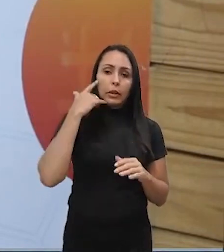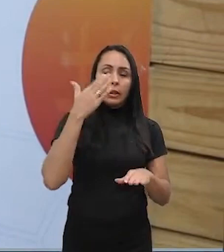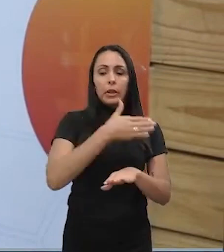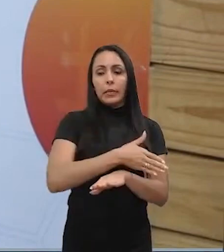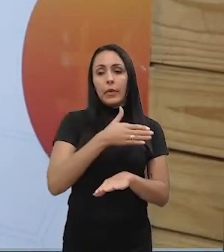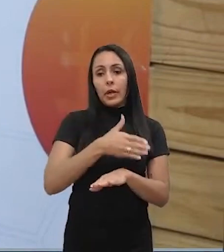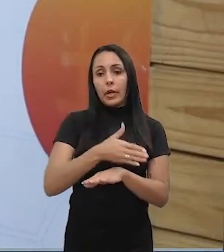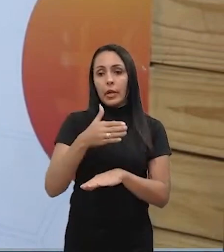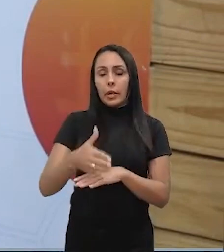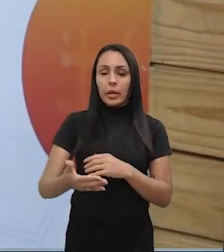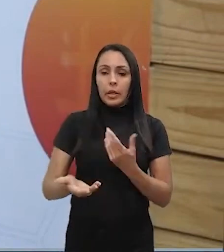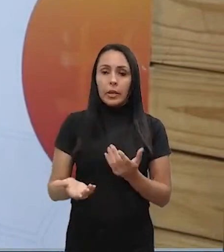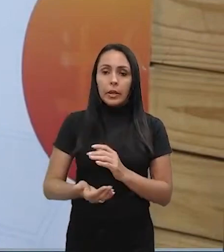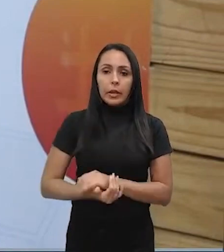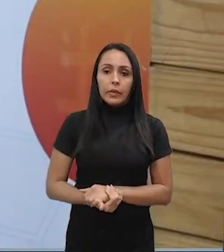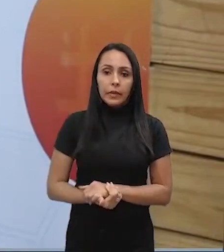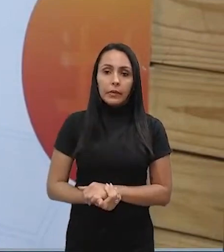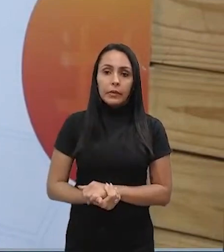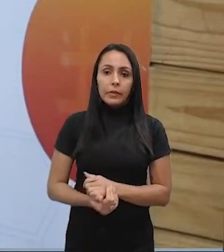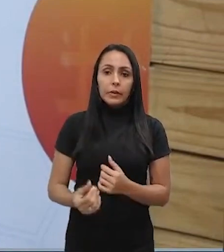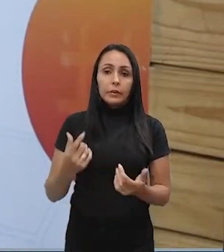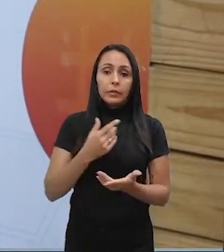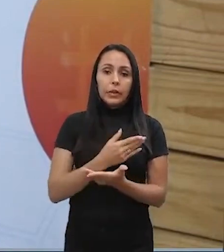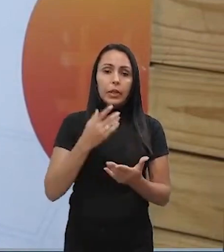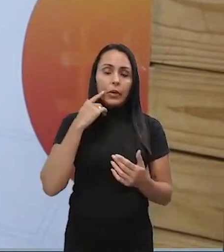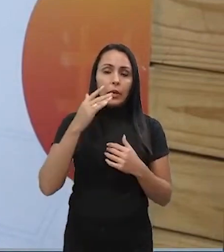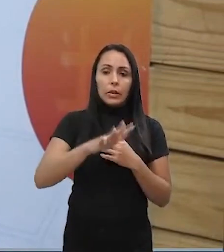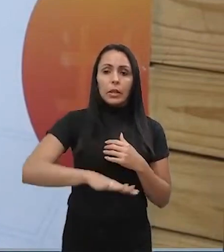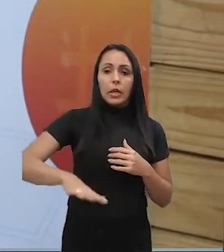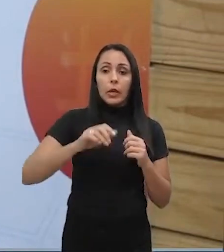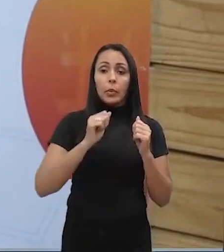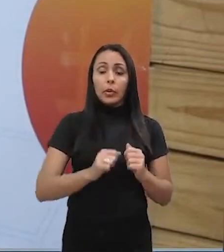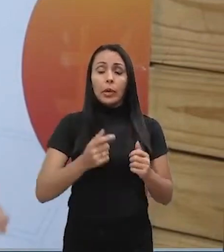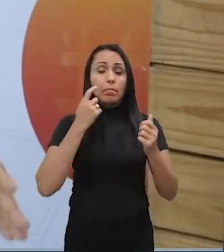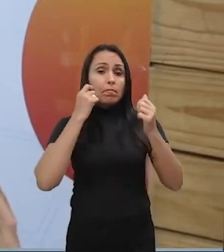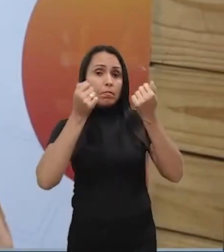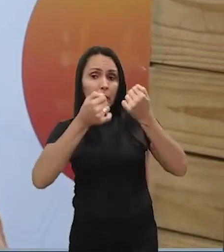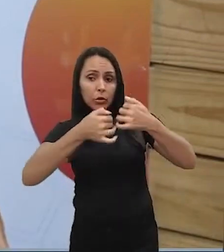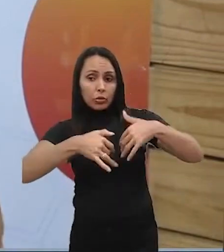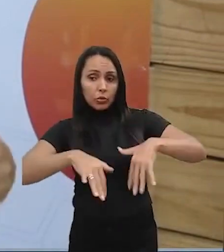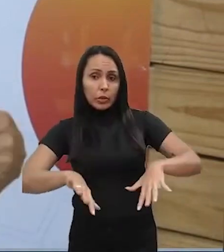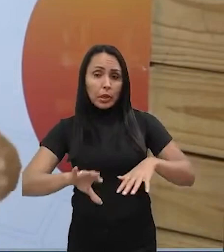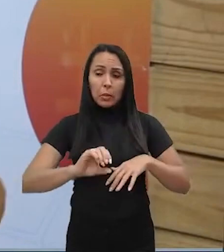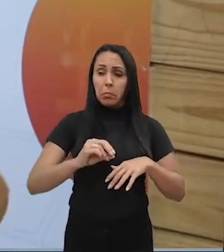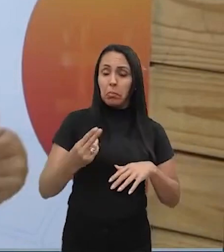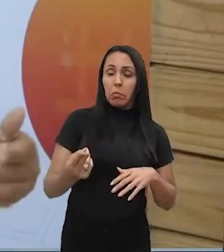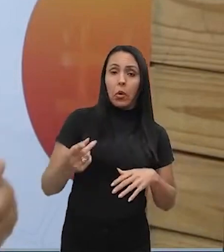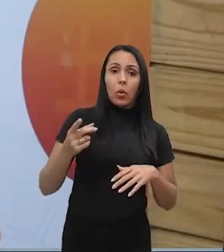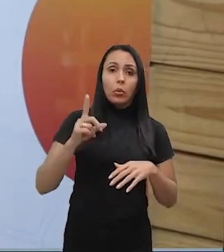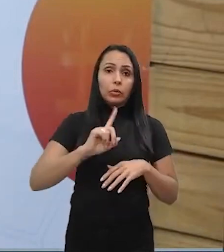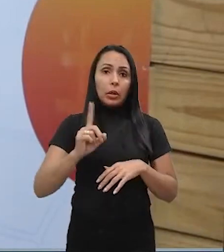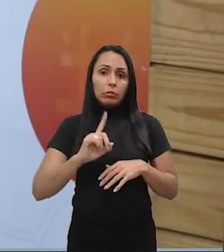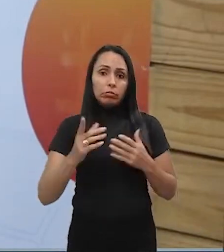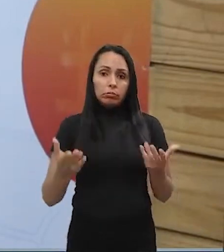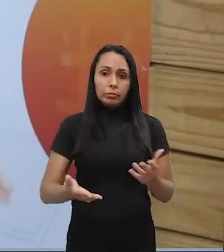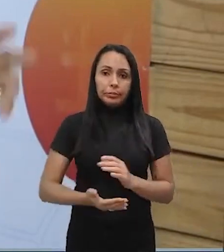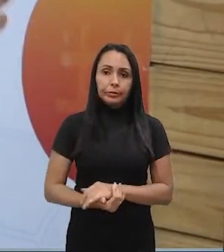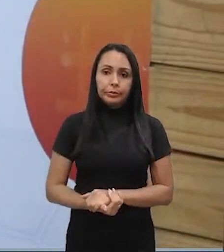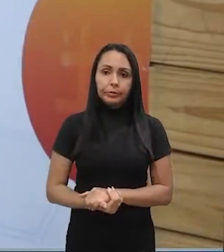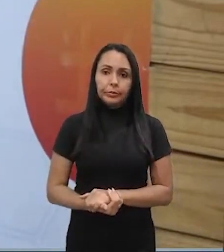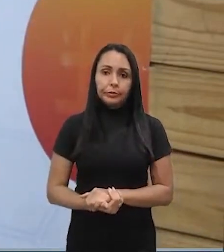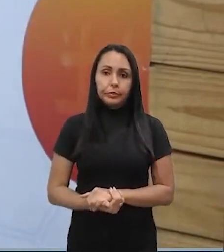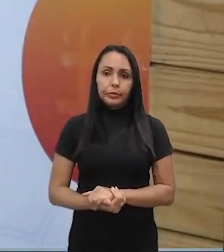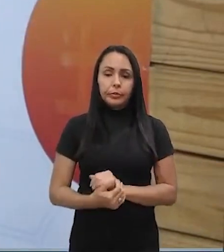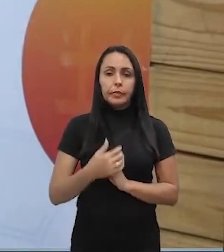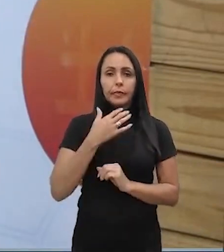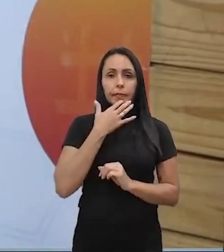no meu comportamento, ela vai gerar uma ação que poderá prejudicar ou não aquilo que eu produzo. Isso